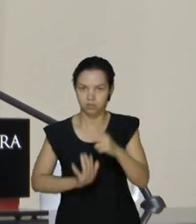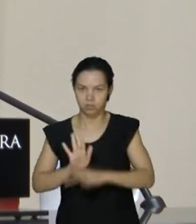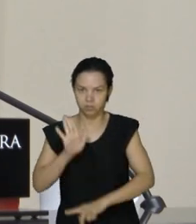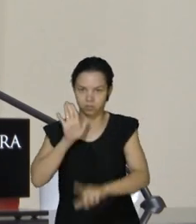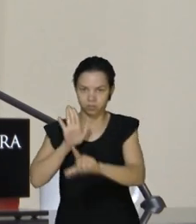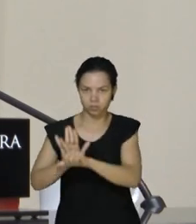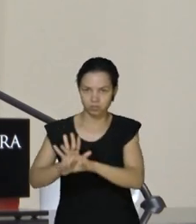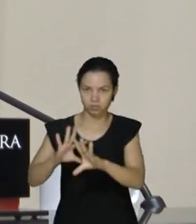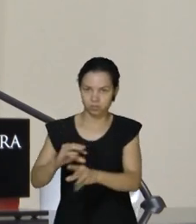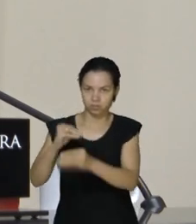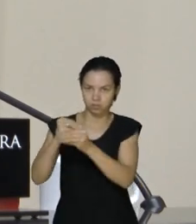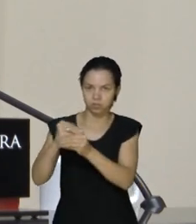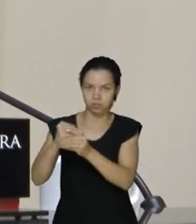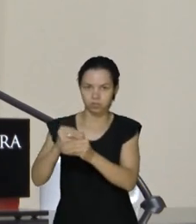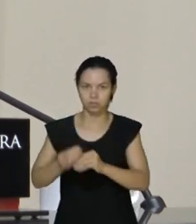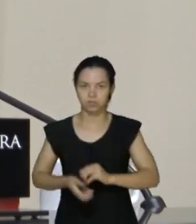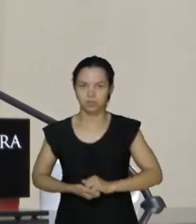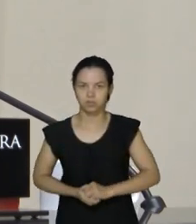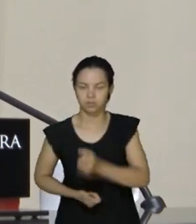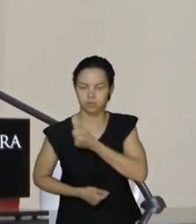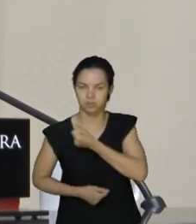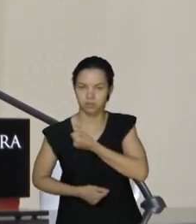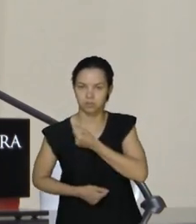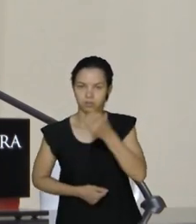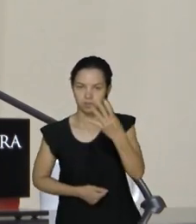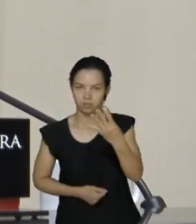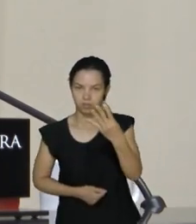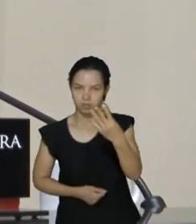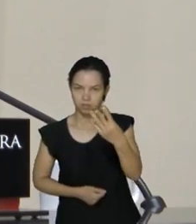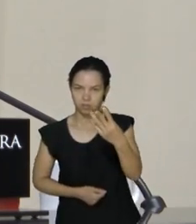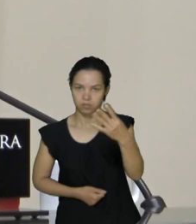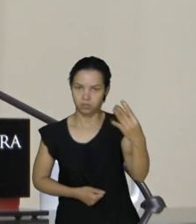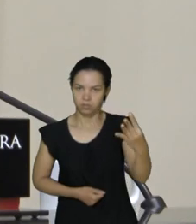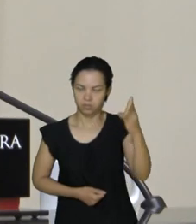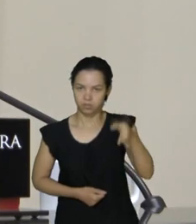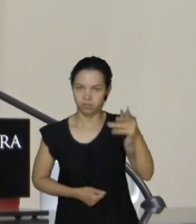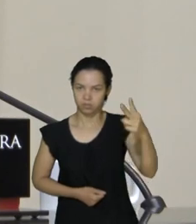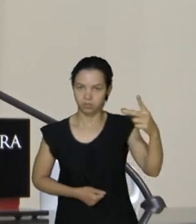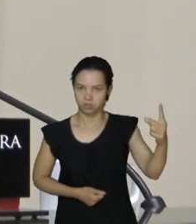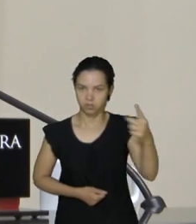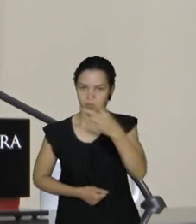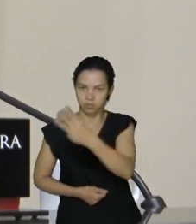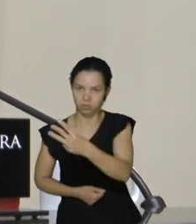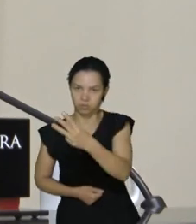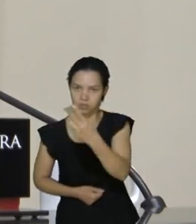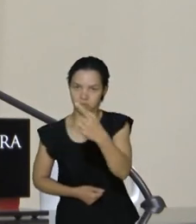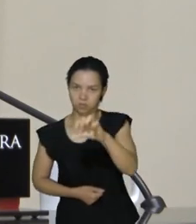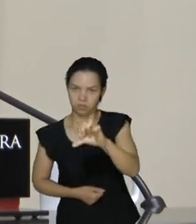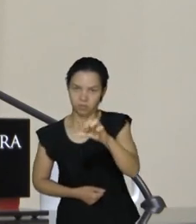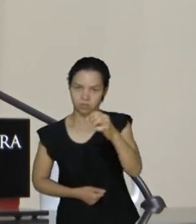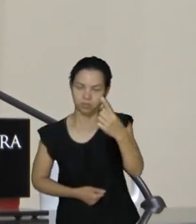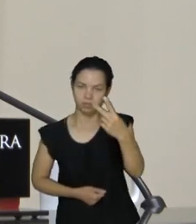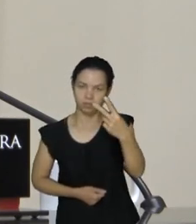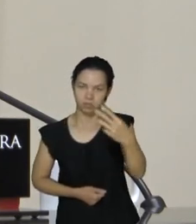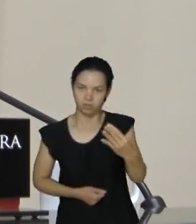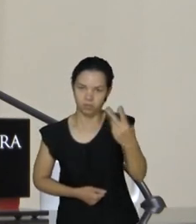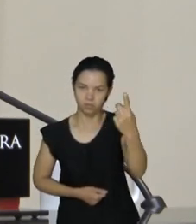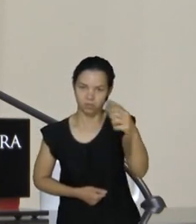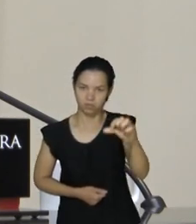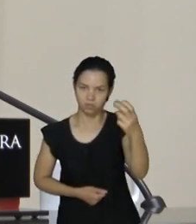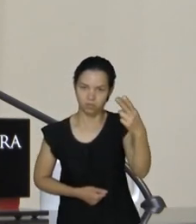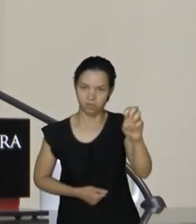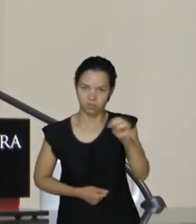lei complementar número 34/2021, número 13, 19, 24, 25, 30,